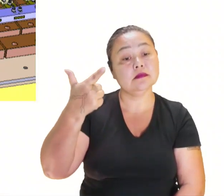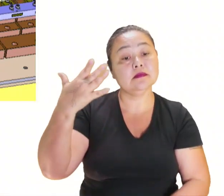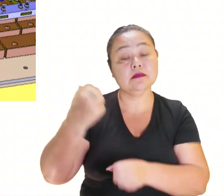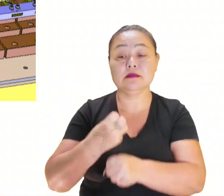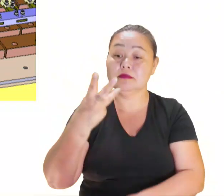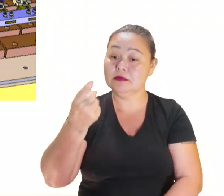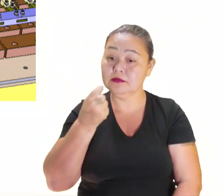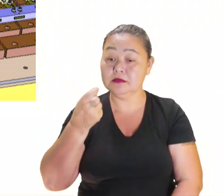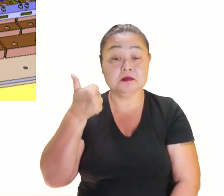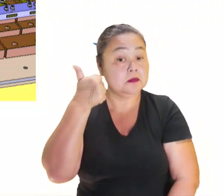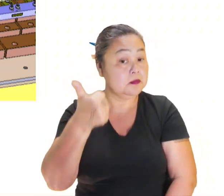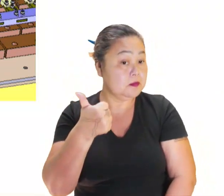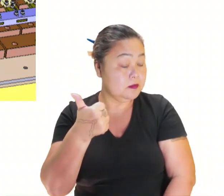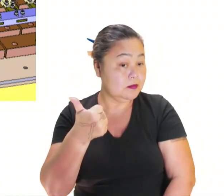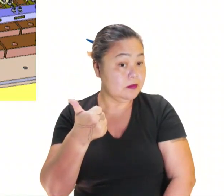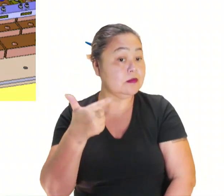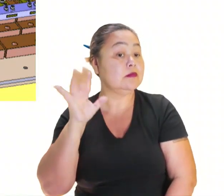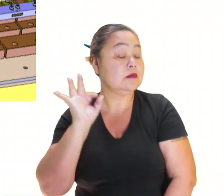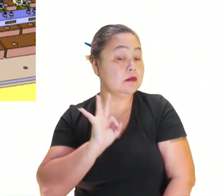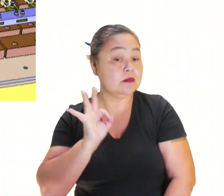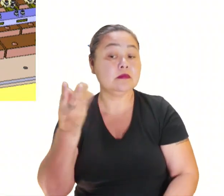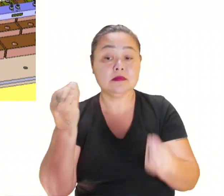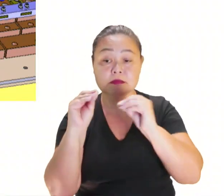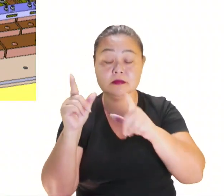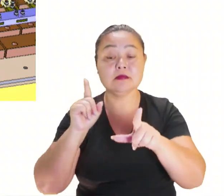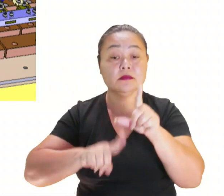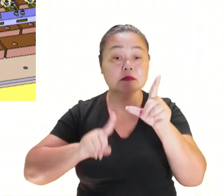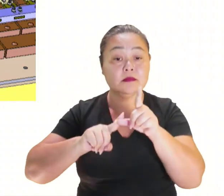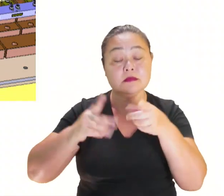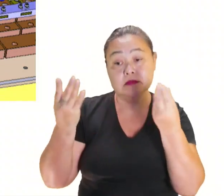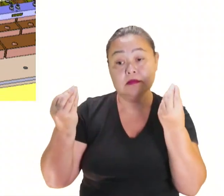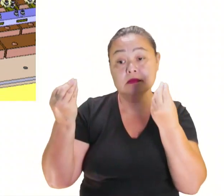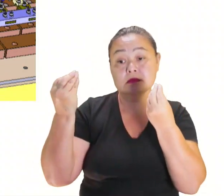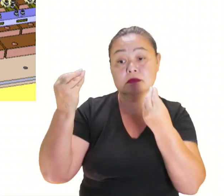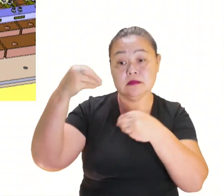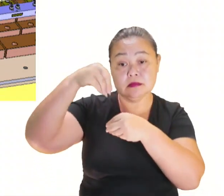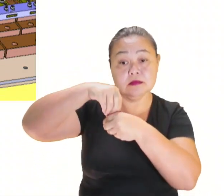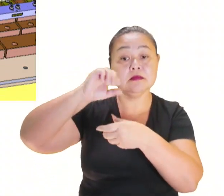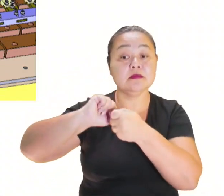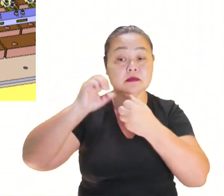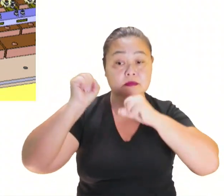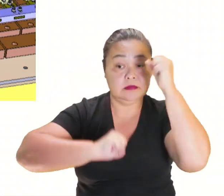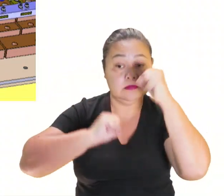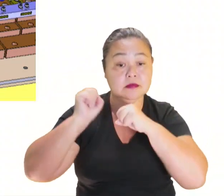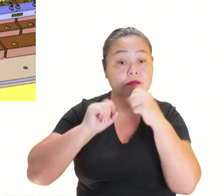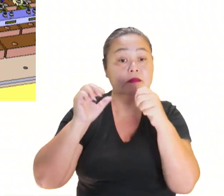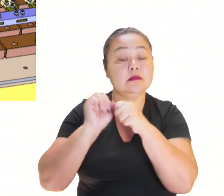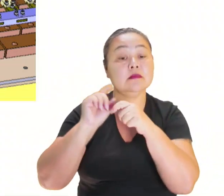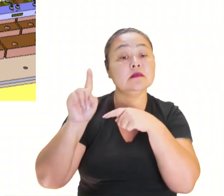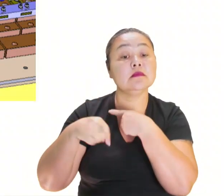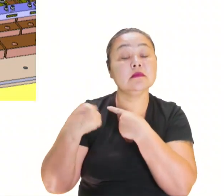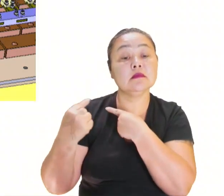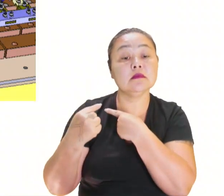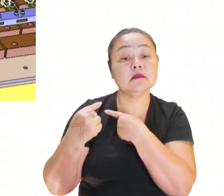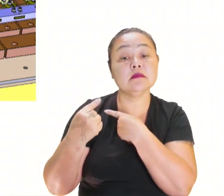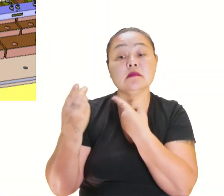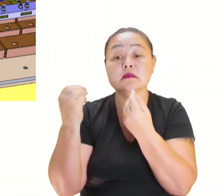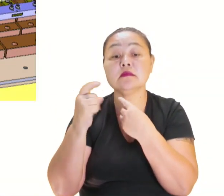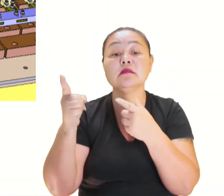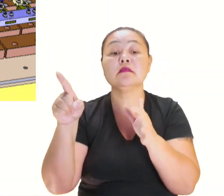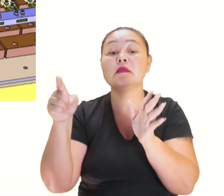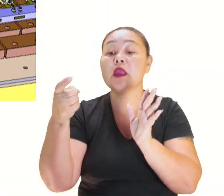mais 3x. Beleza. Beleza. Isso aí é a expressão que vai acontecer, a operação que vai acontecer dentro da máquina. Beleza. Beleza, né? Se